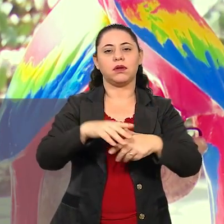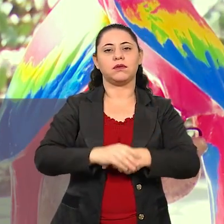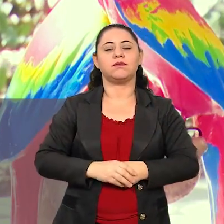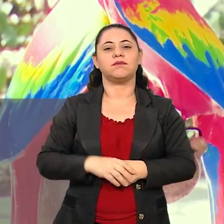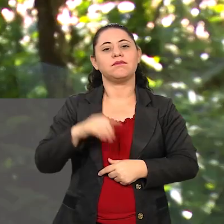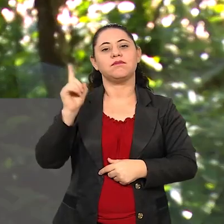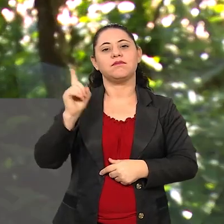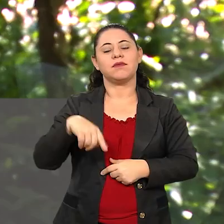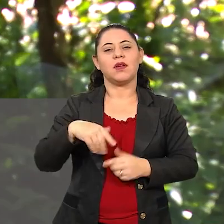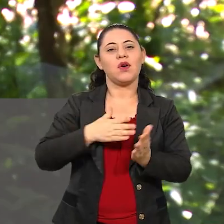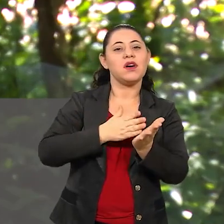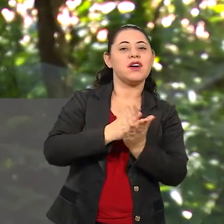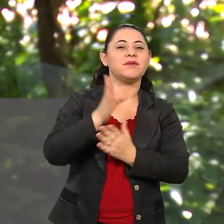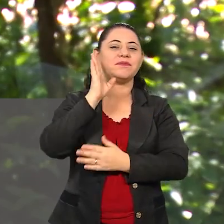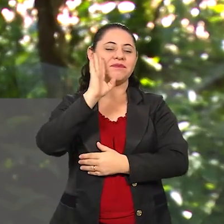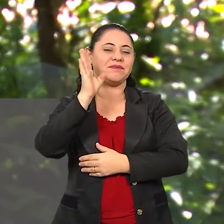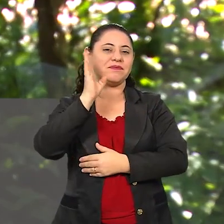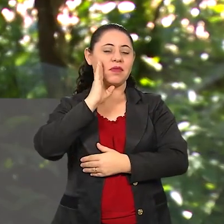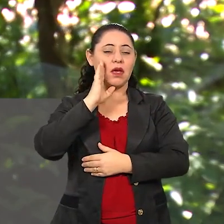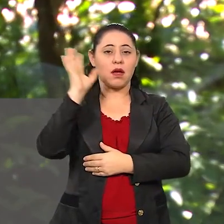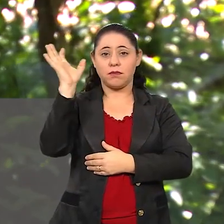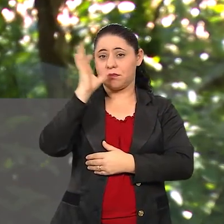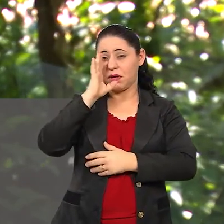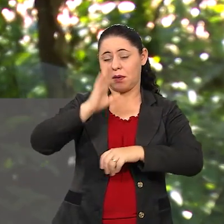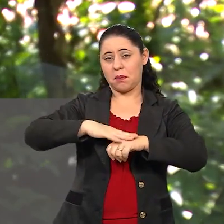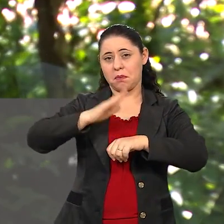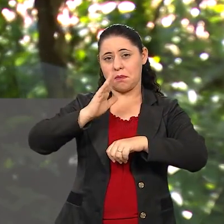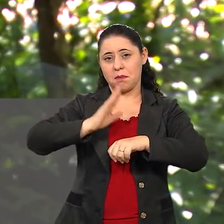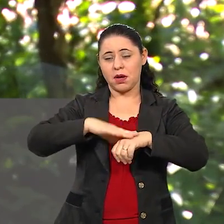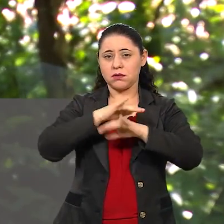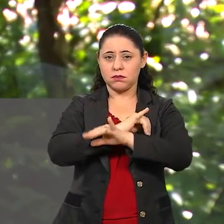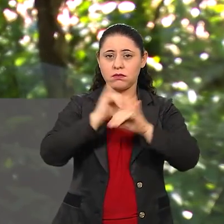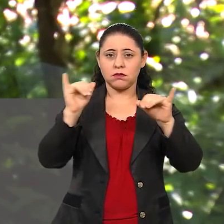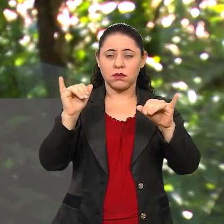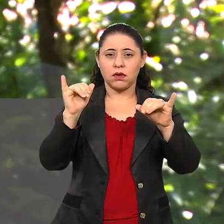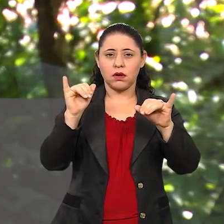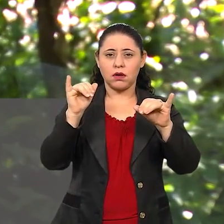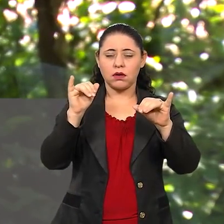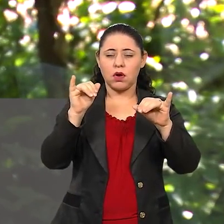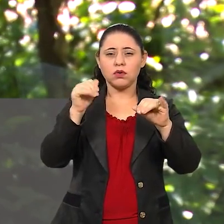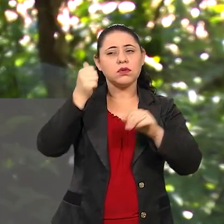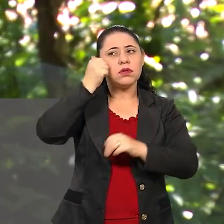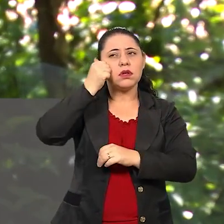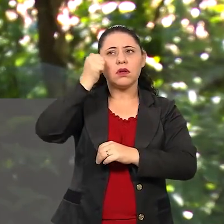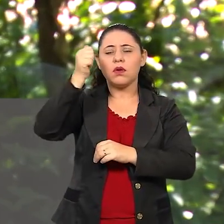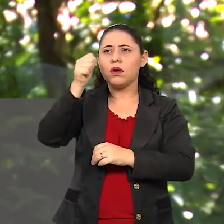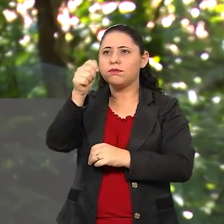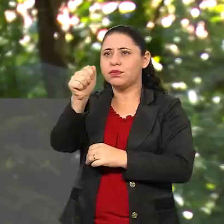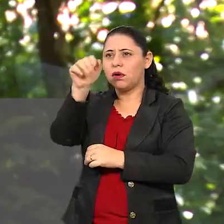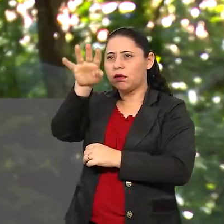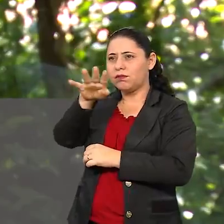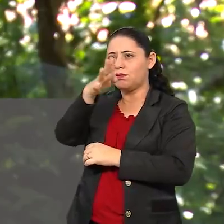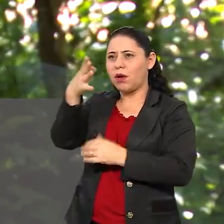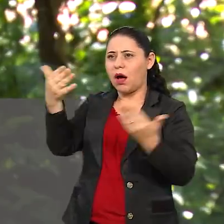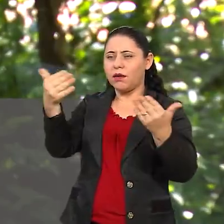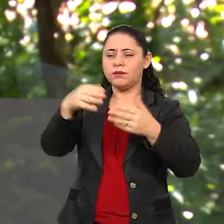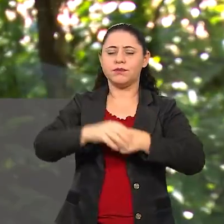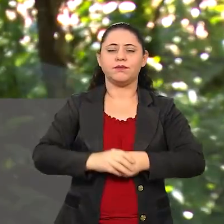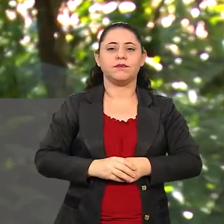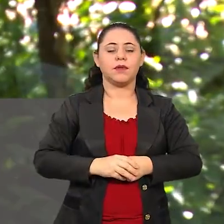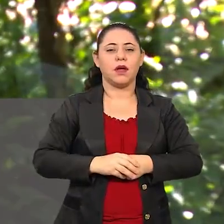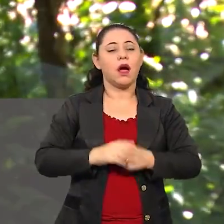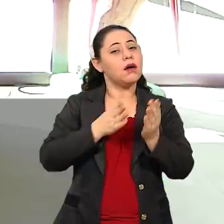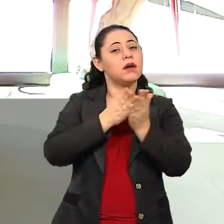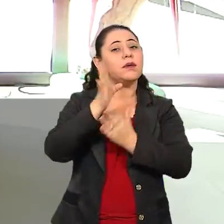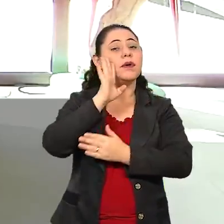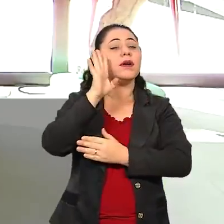que vocês realize e Este foi o caminho legal para assistir este e outros programas aponte a câmera do seu celular para o